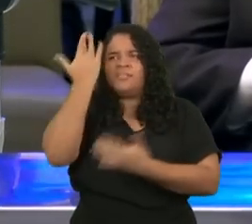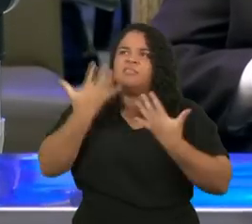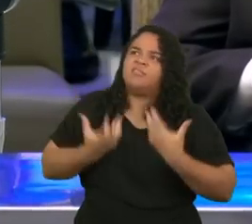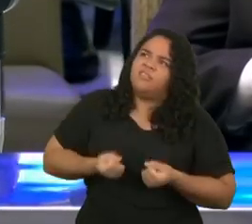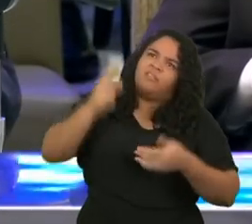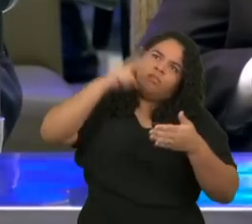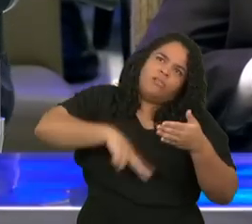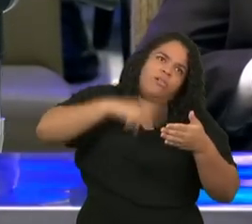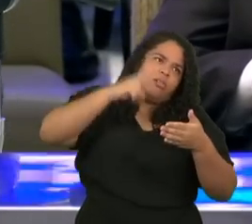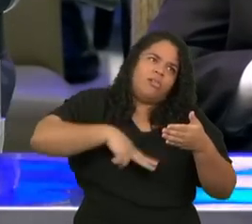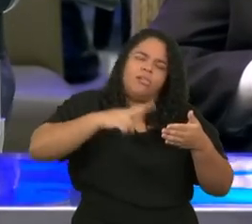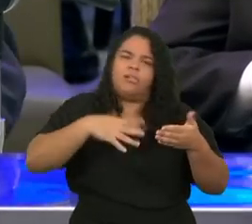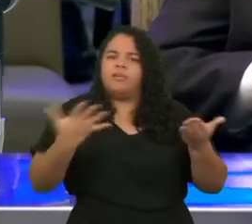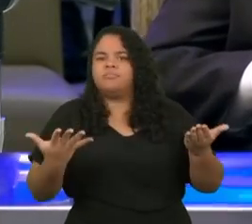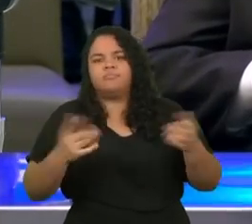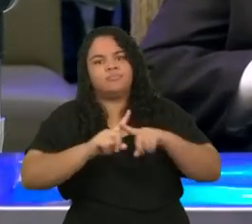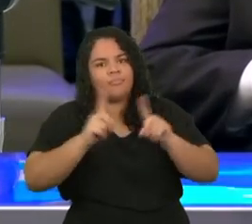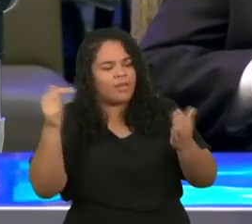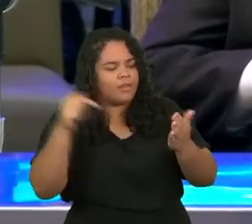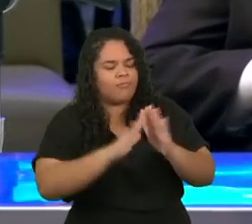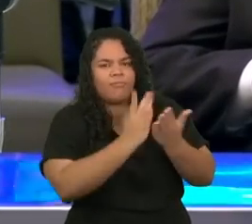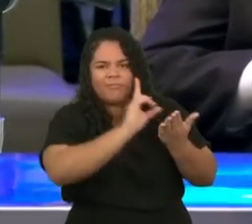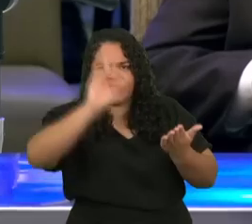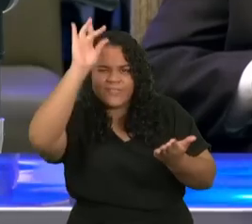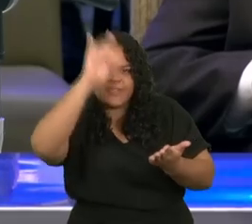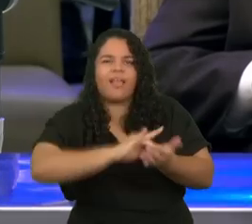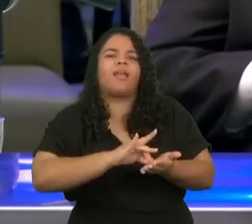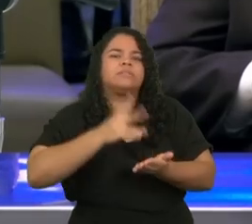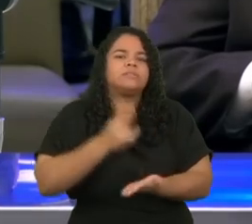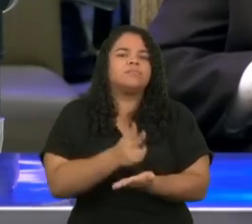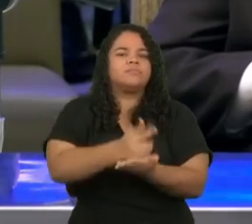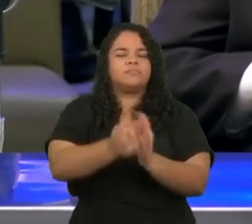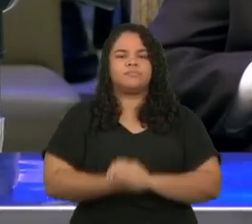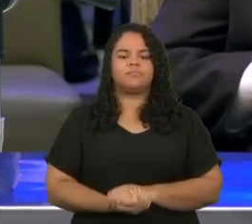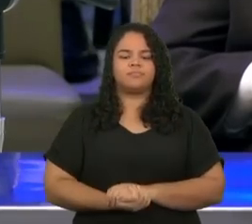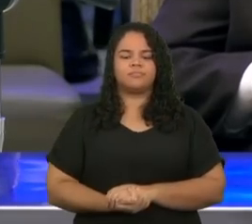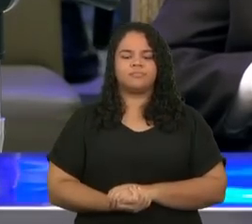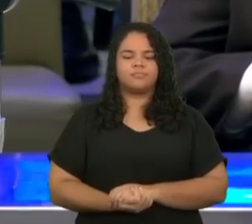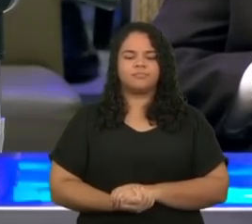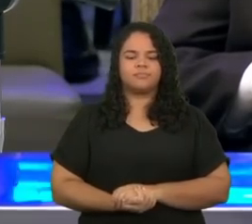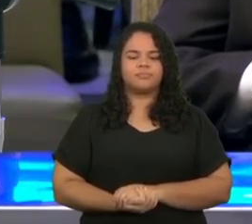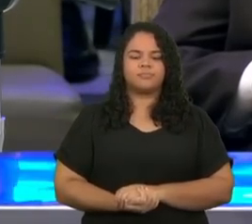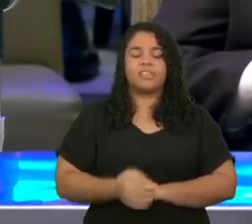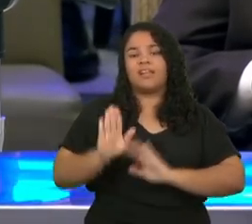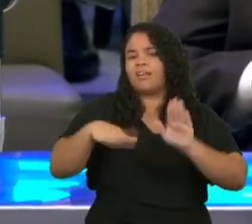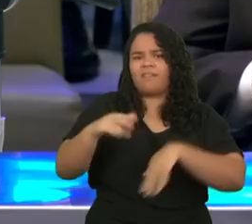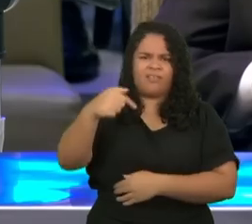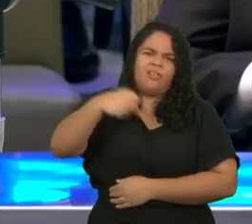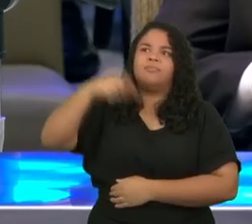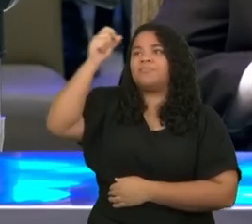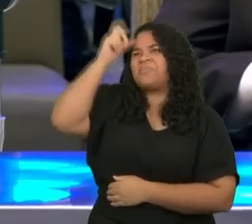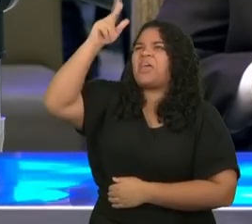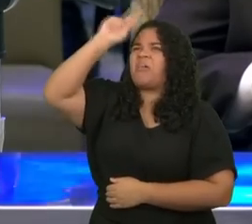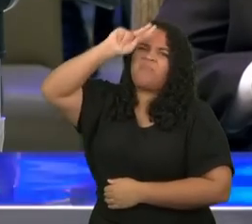é a verdade absoluta o que eu falo pode ser que seja muito vazio e não